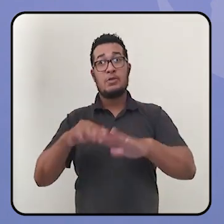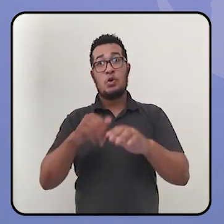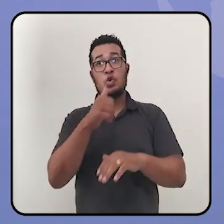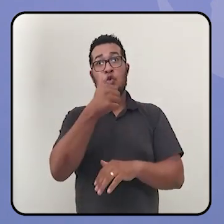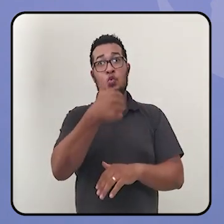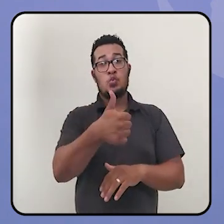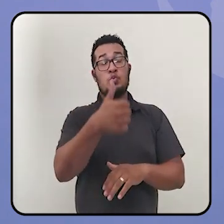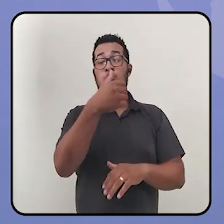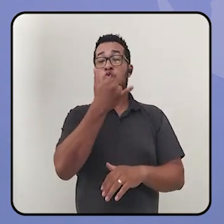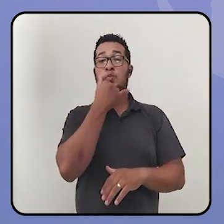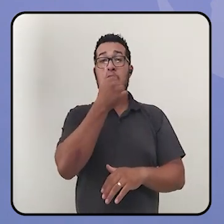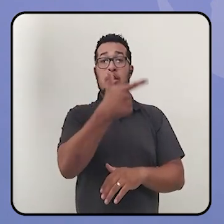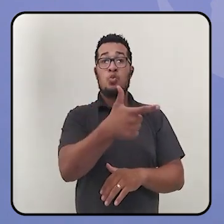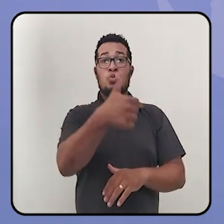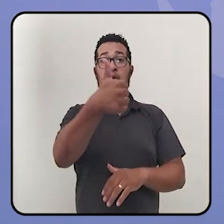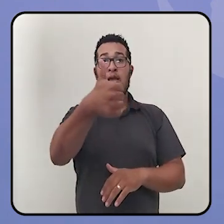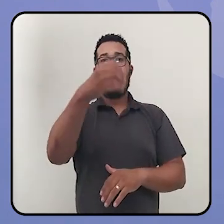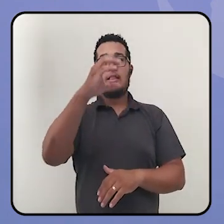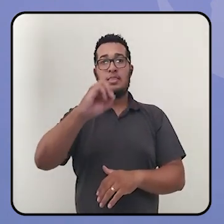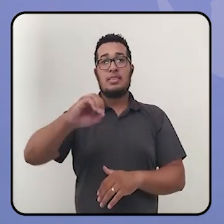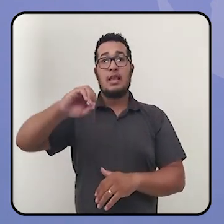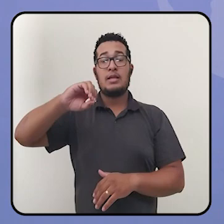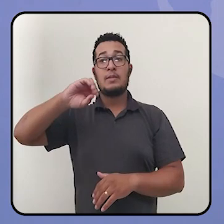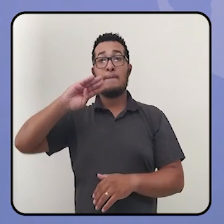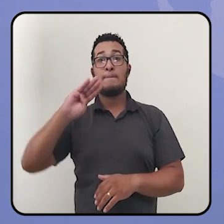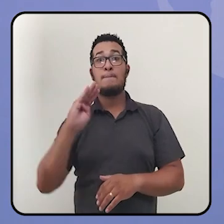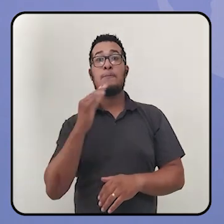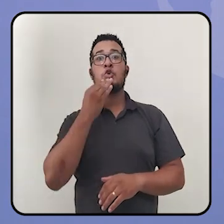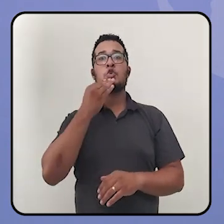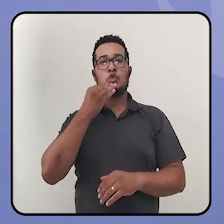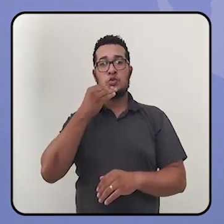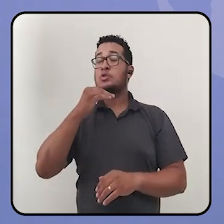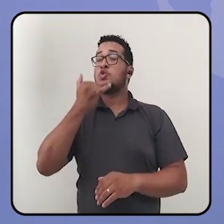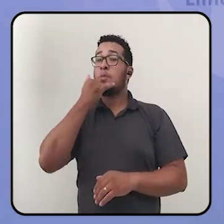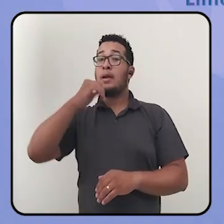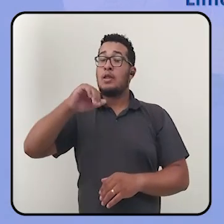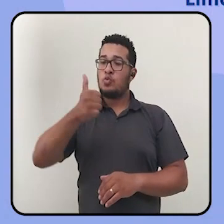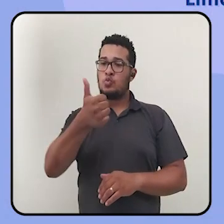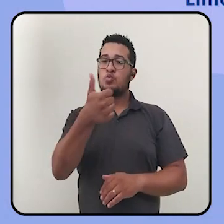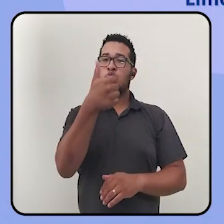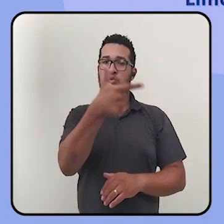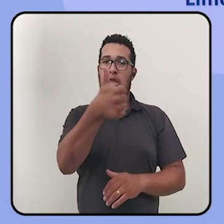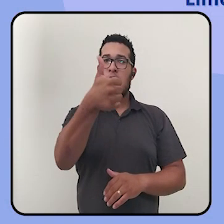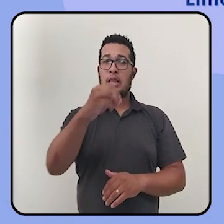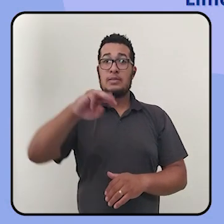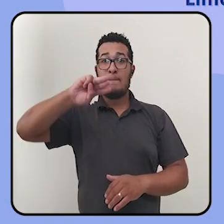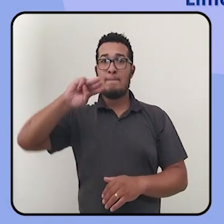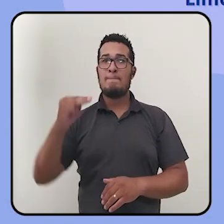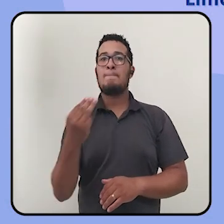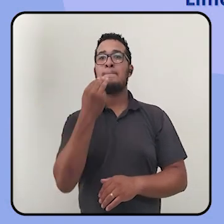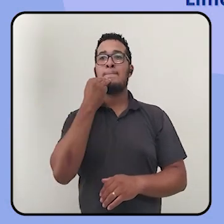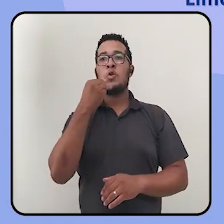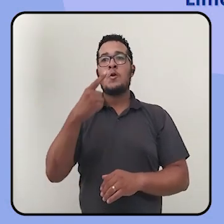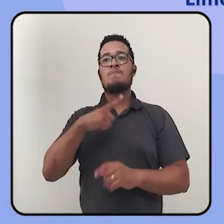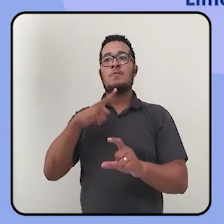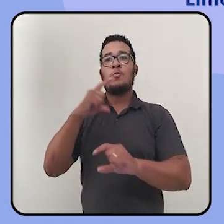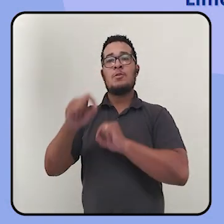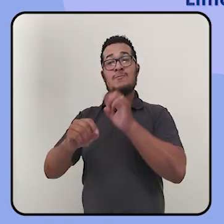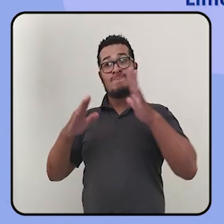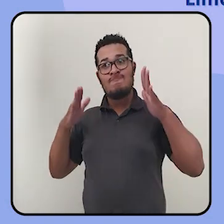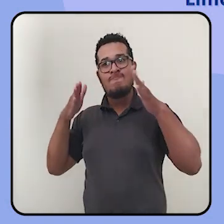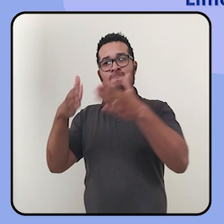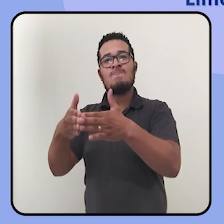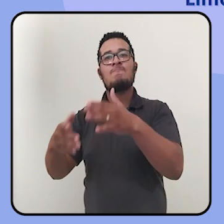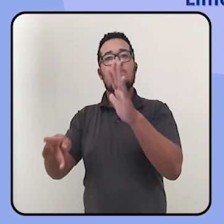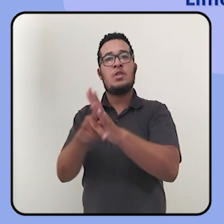temos essas informações, infelizmente. Bem, podemos verificar no próximo slide o mapa do nosso